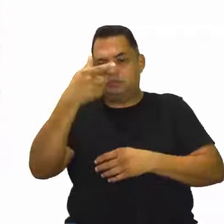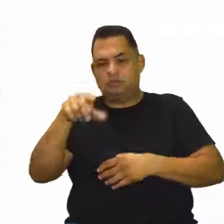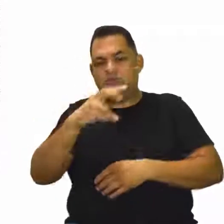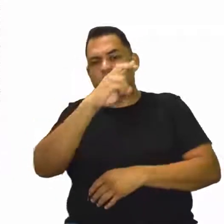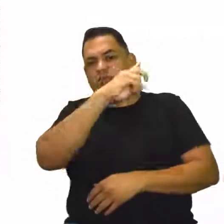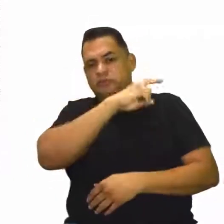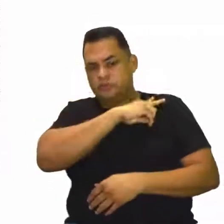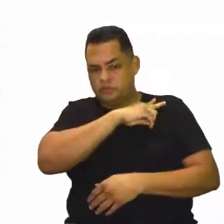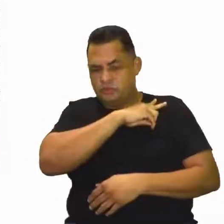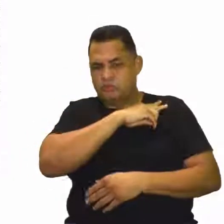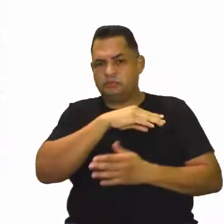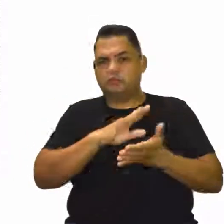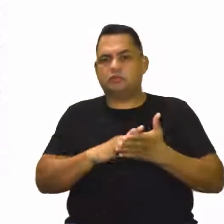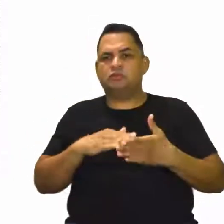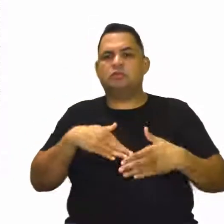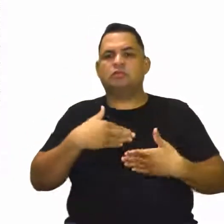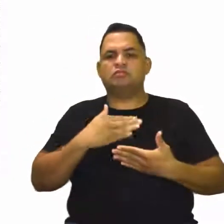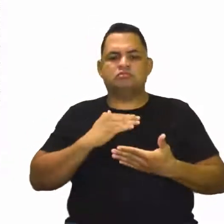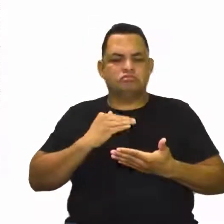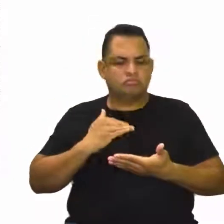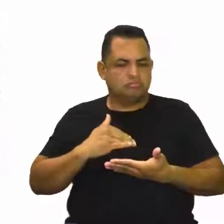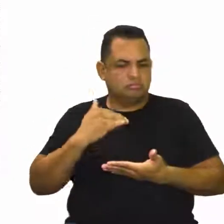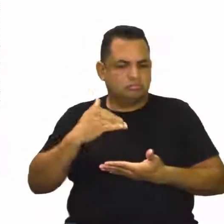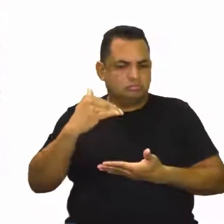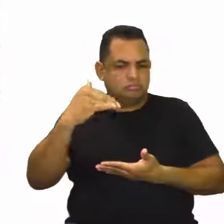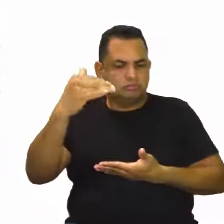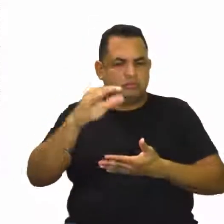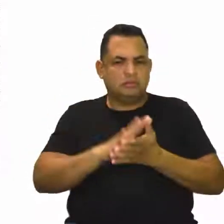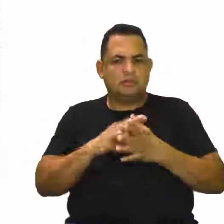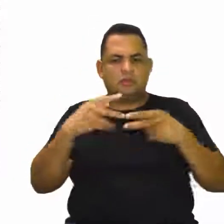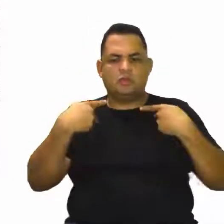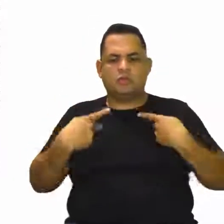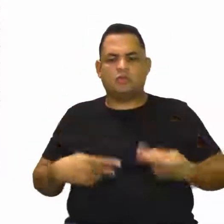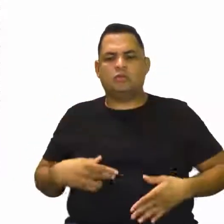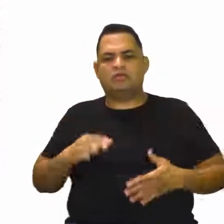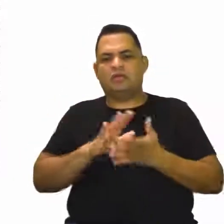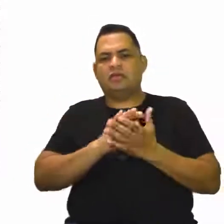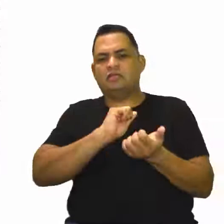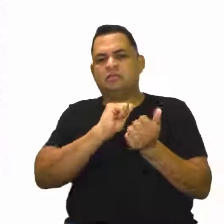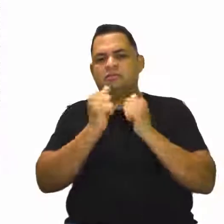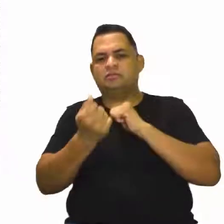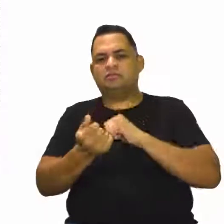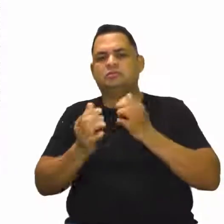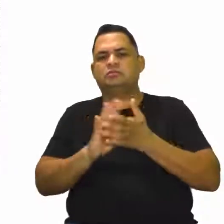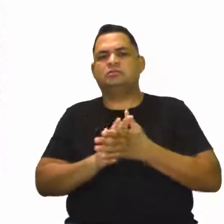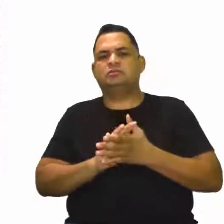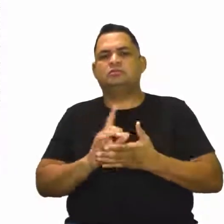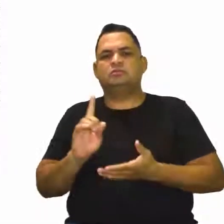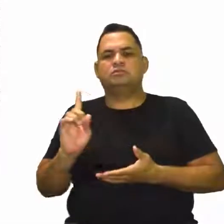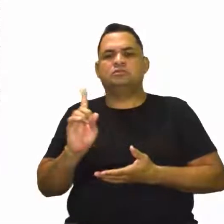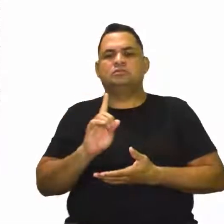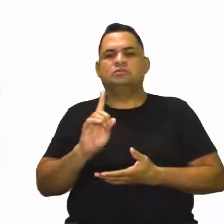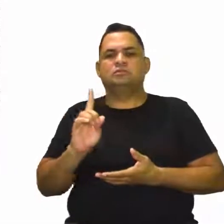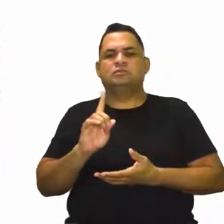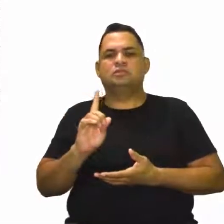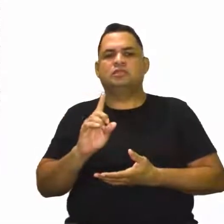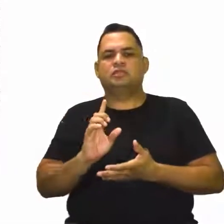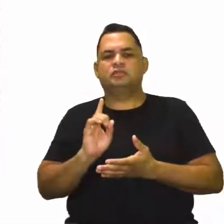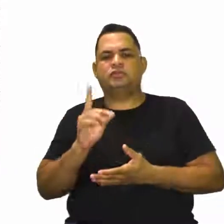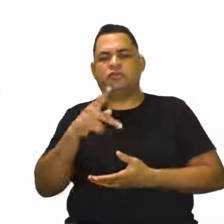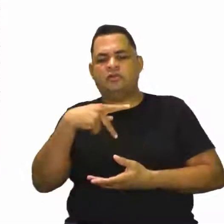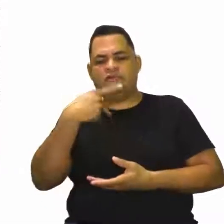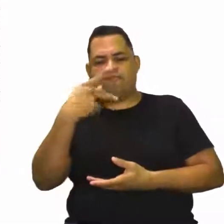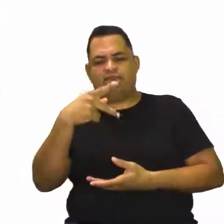2º ano, que à medida que a gente vai fazendo atividade física, o nosso corpo vai acostumando, então não conta somente o que eu faço no